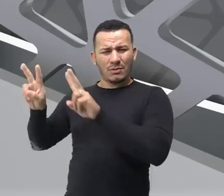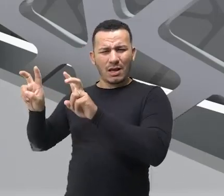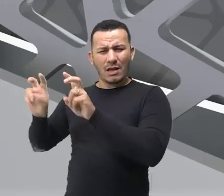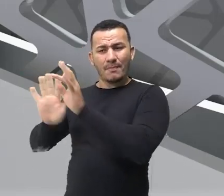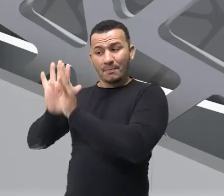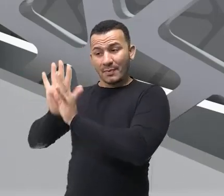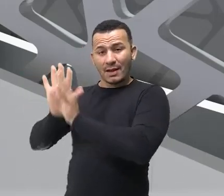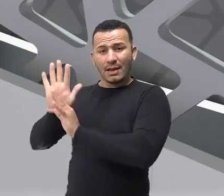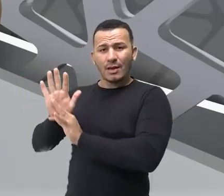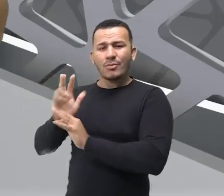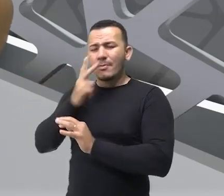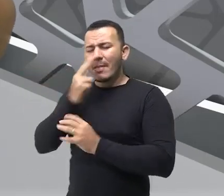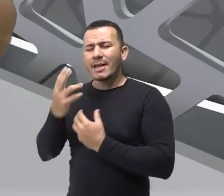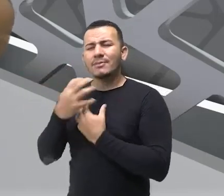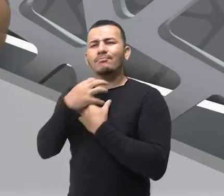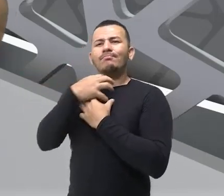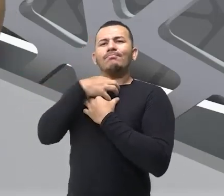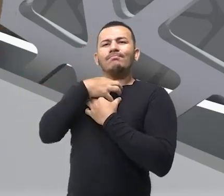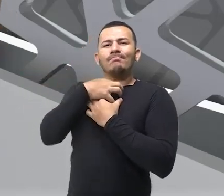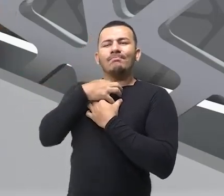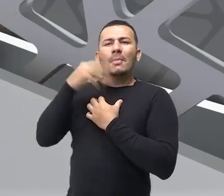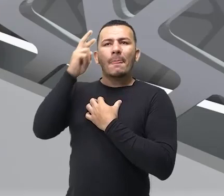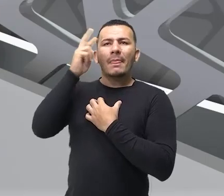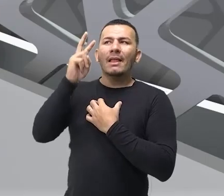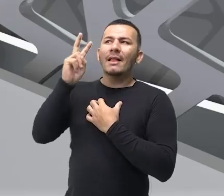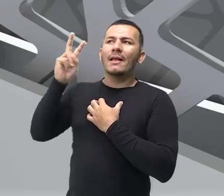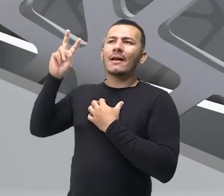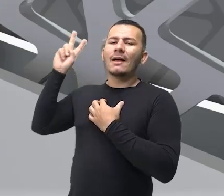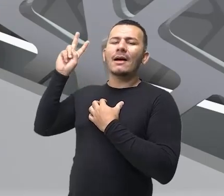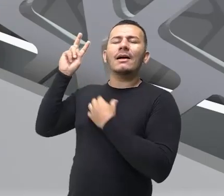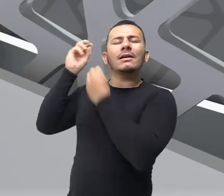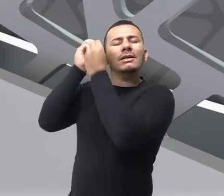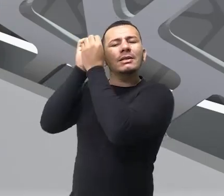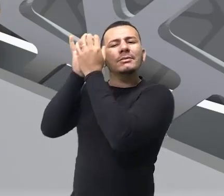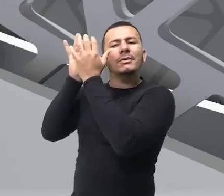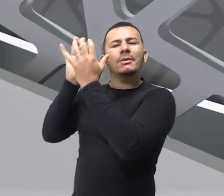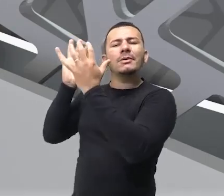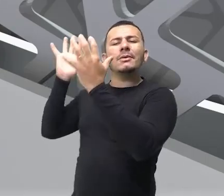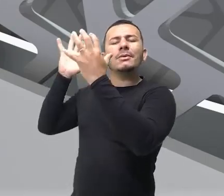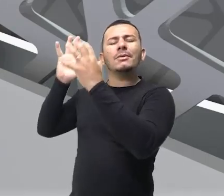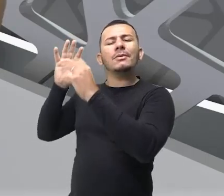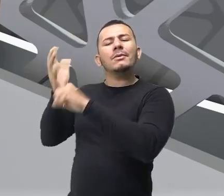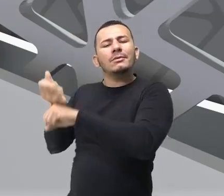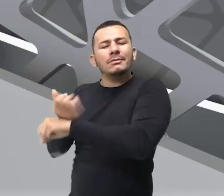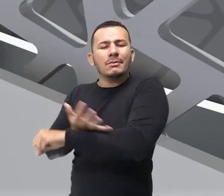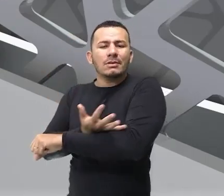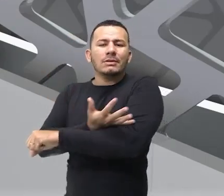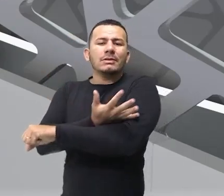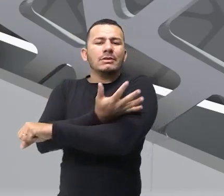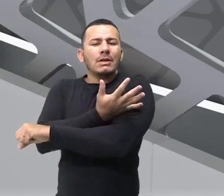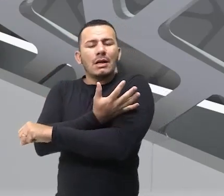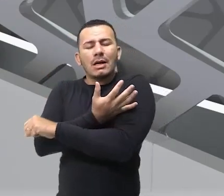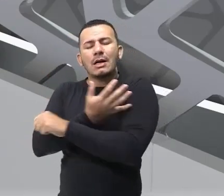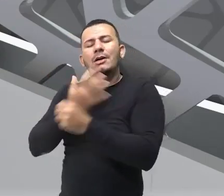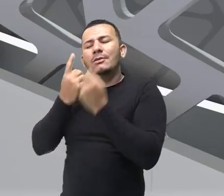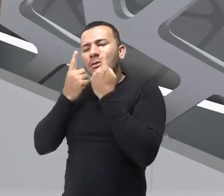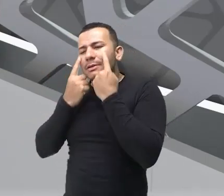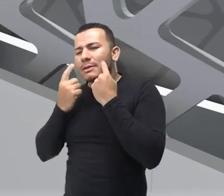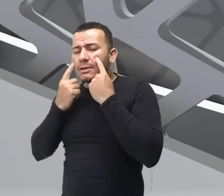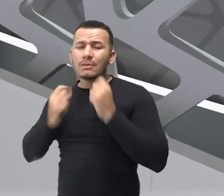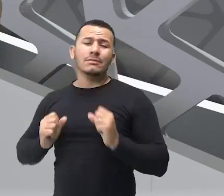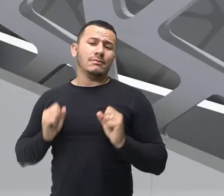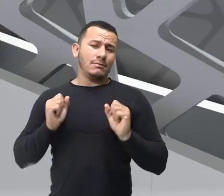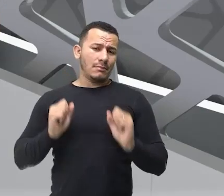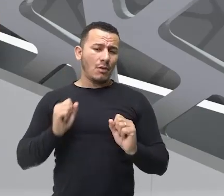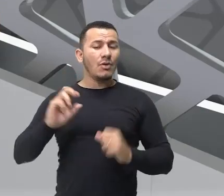quebra-cabeça, observe que a gente pode ter os sentimentos remexidos, a gente pode se emocionar de repente com a leitura do poema, ou